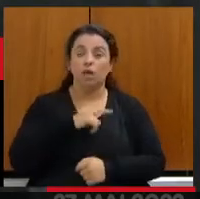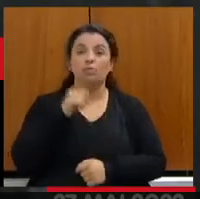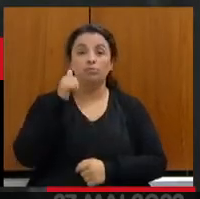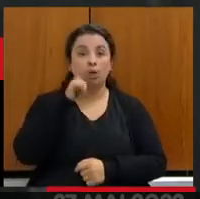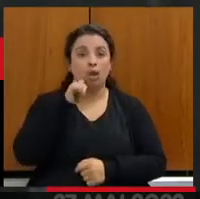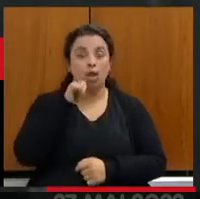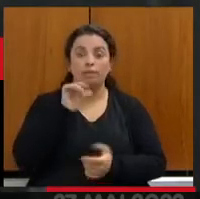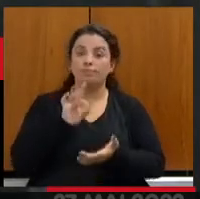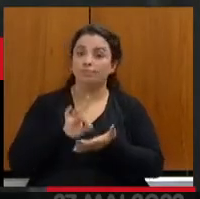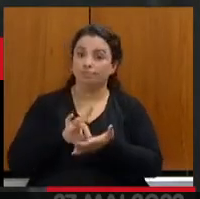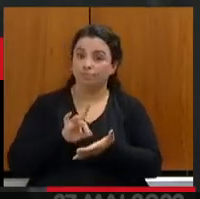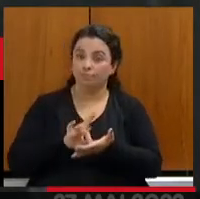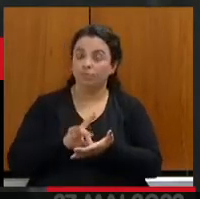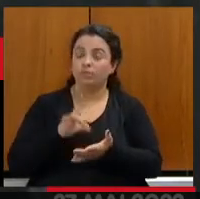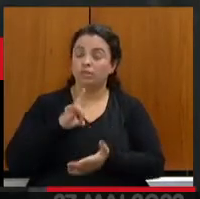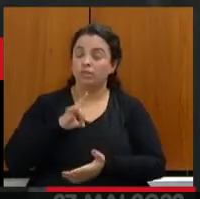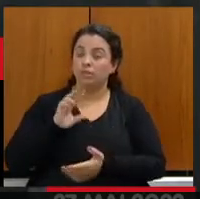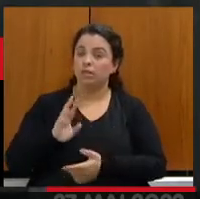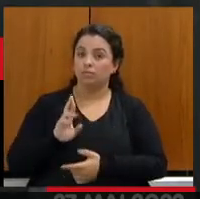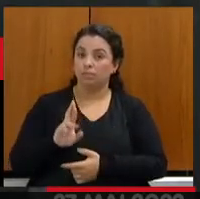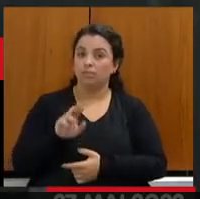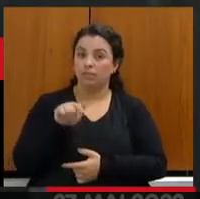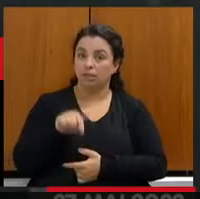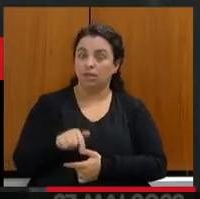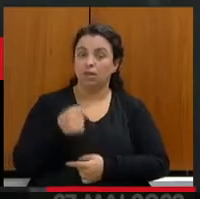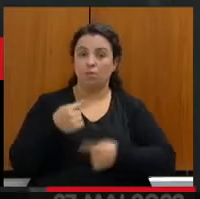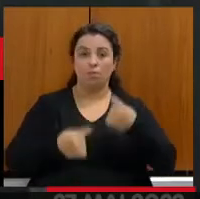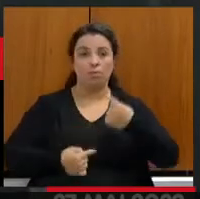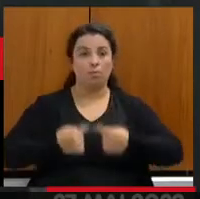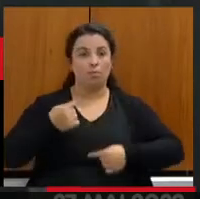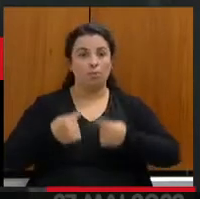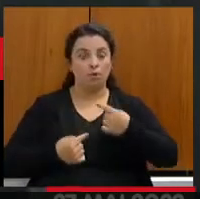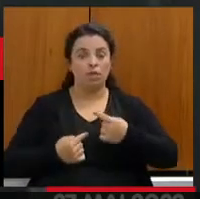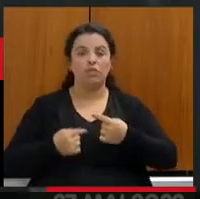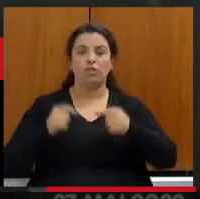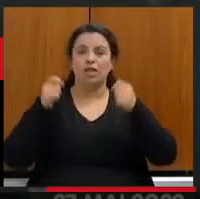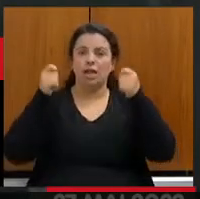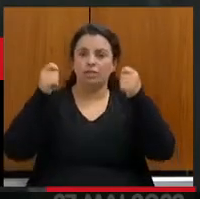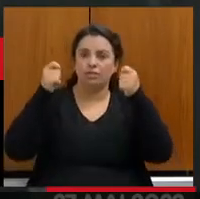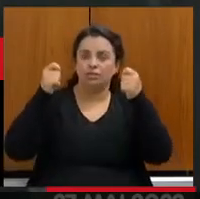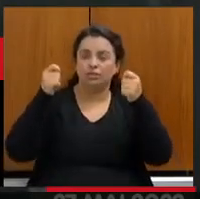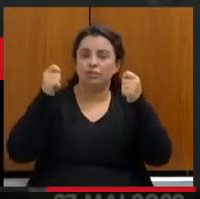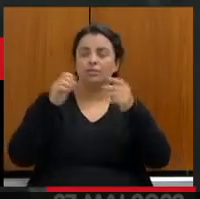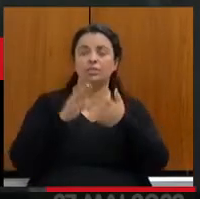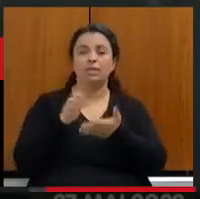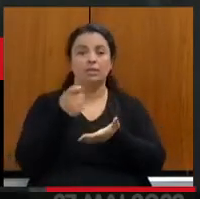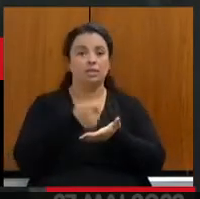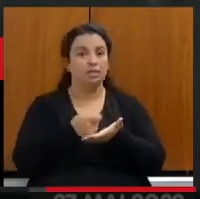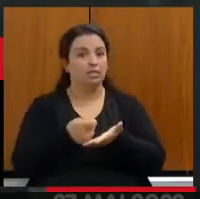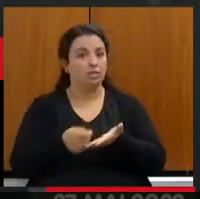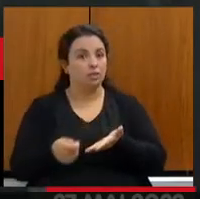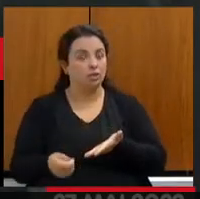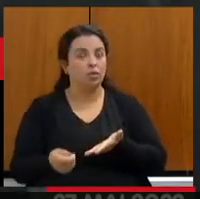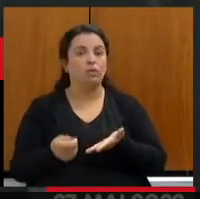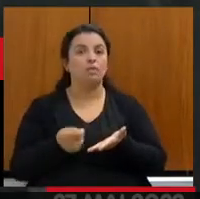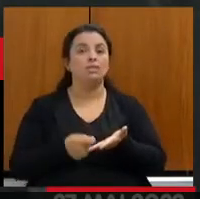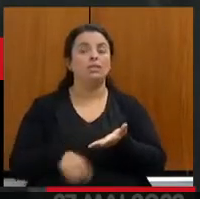aqui presentes representadas por políticas ativistas escritora